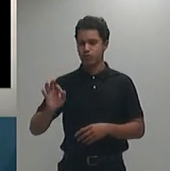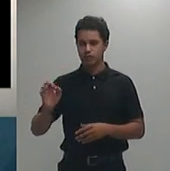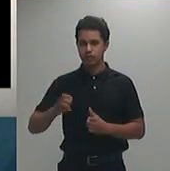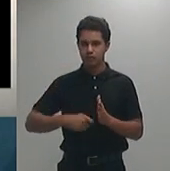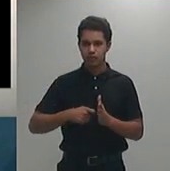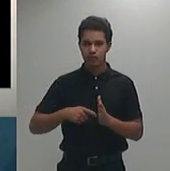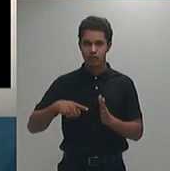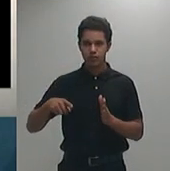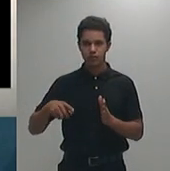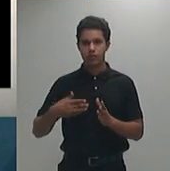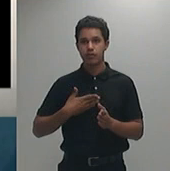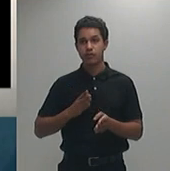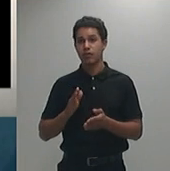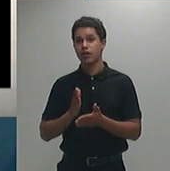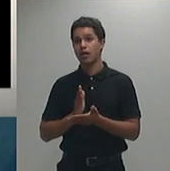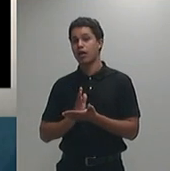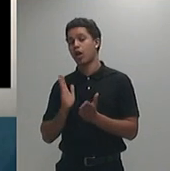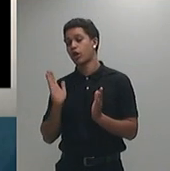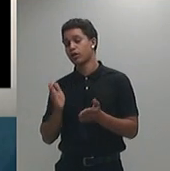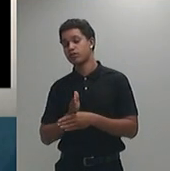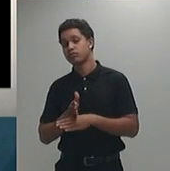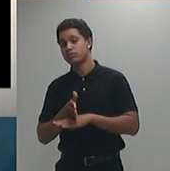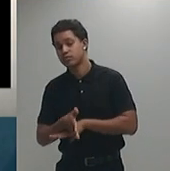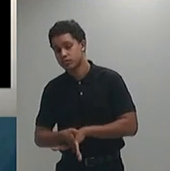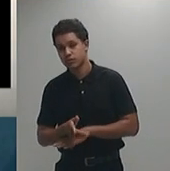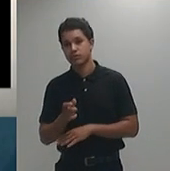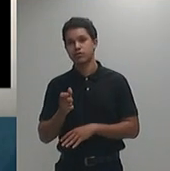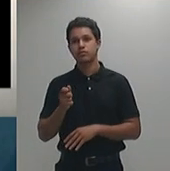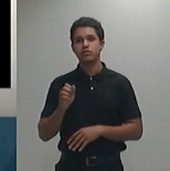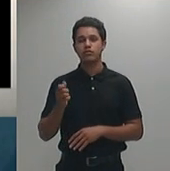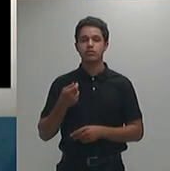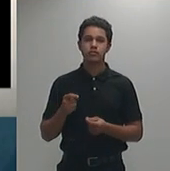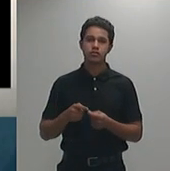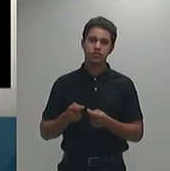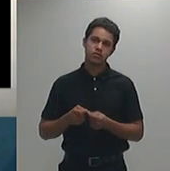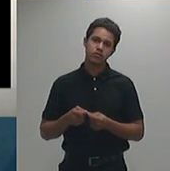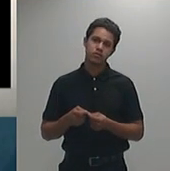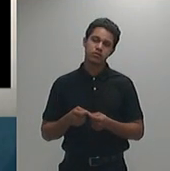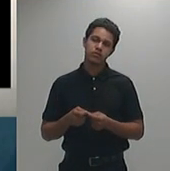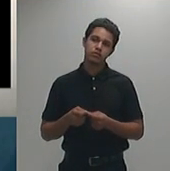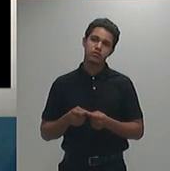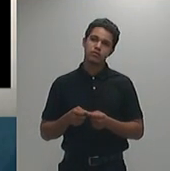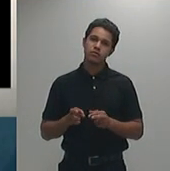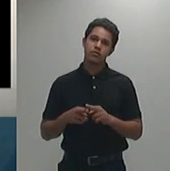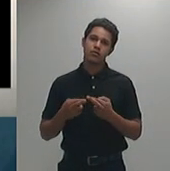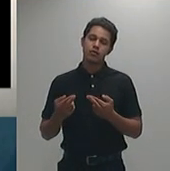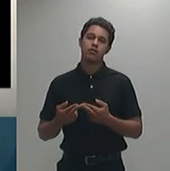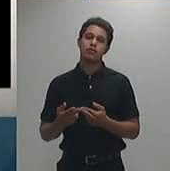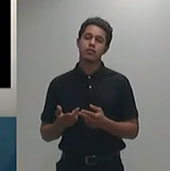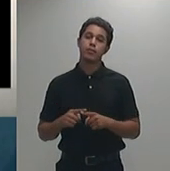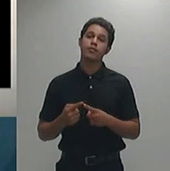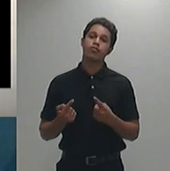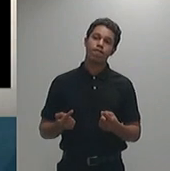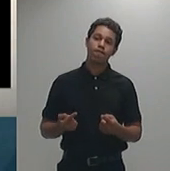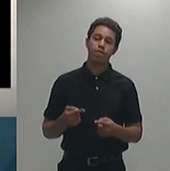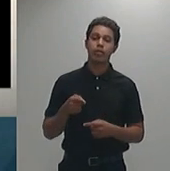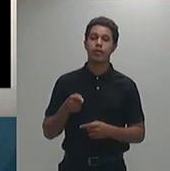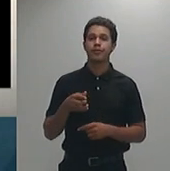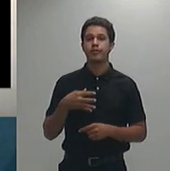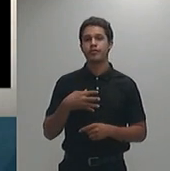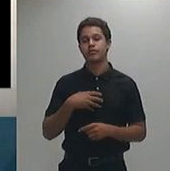já ingressaram com essa é com esse procedimento indevido e portanto na medida em que